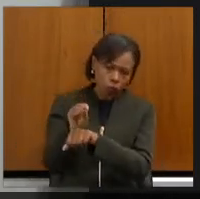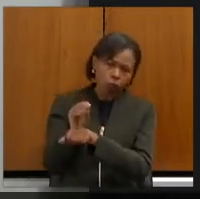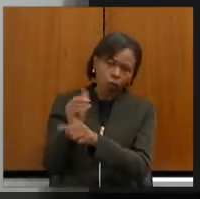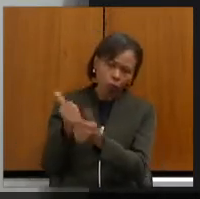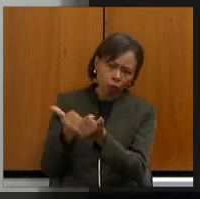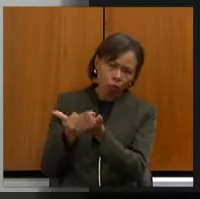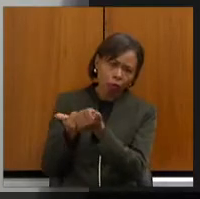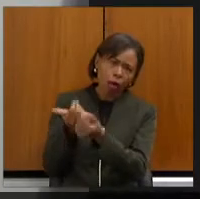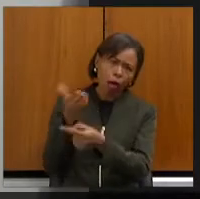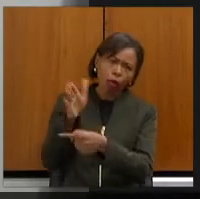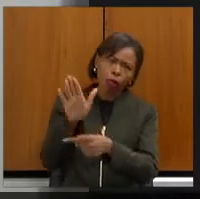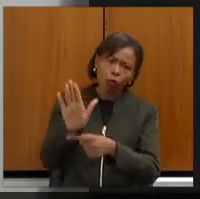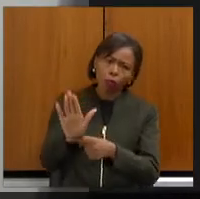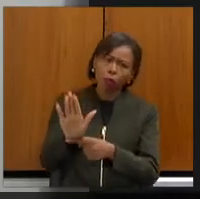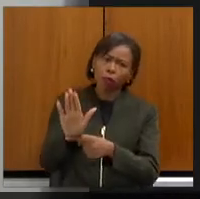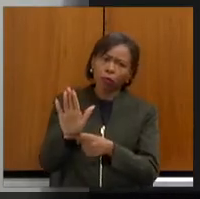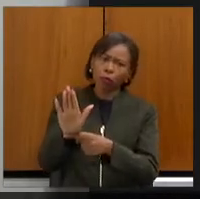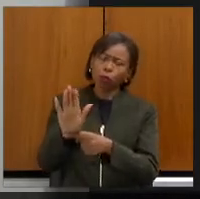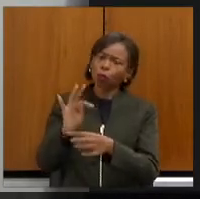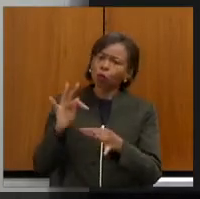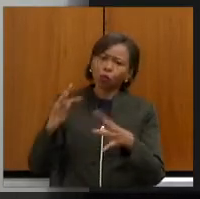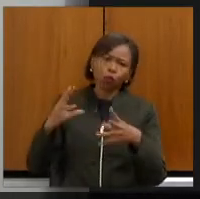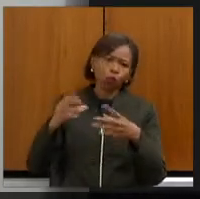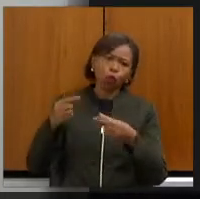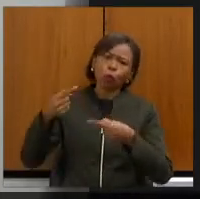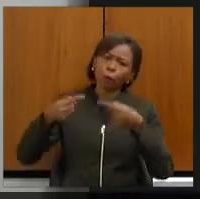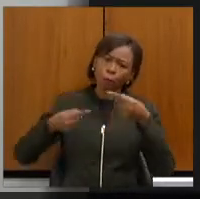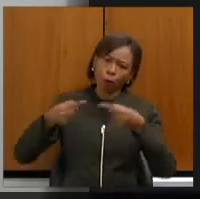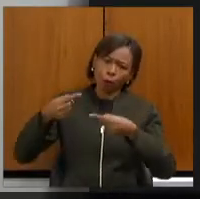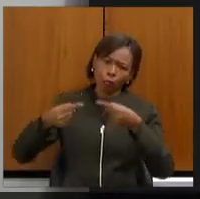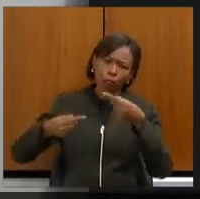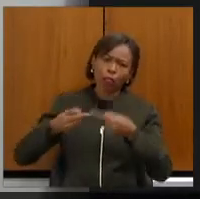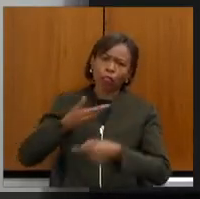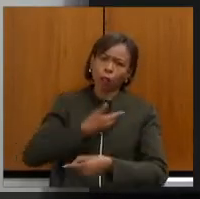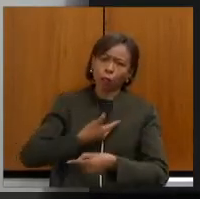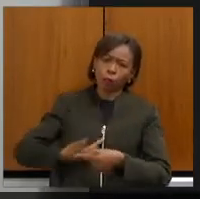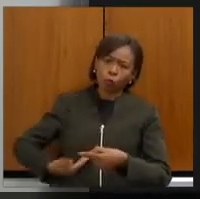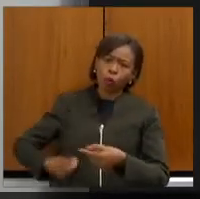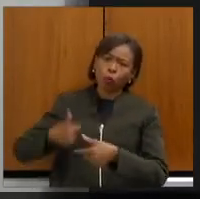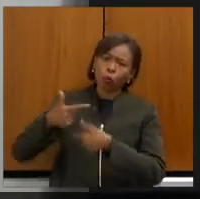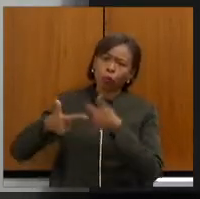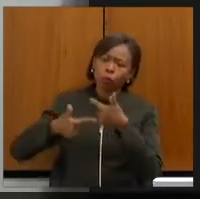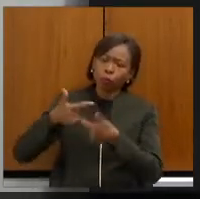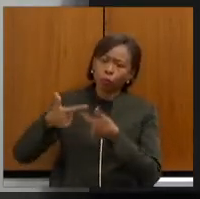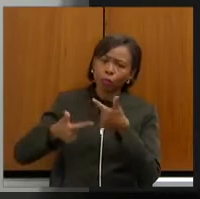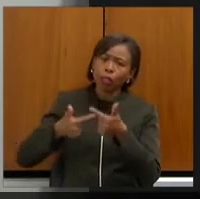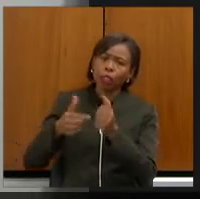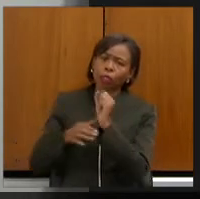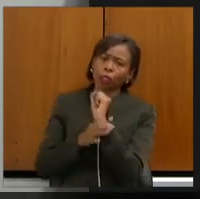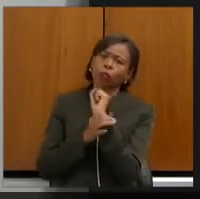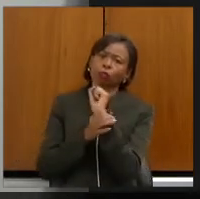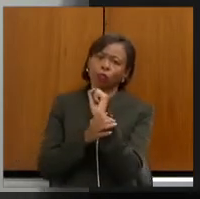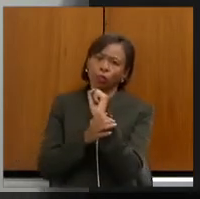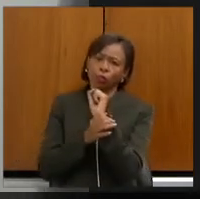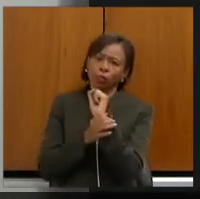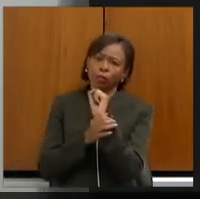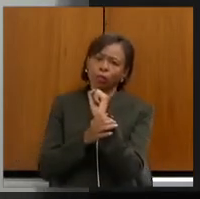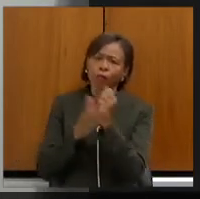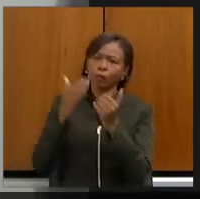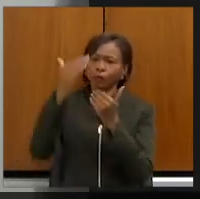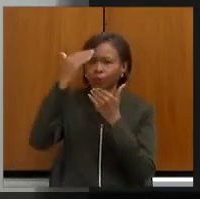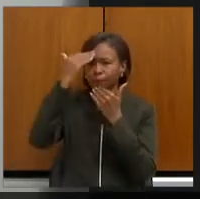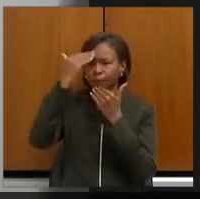todas as políticas públicas de emprego de segurança enfim de todas as formas nosso Muito